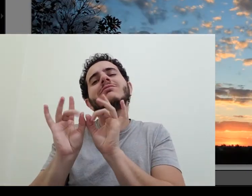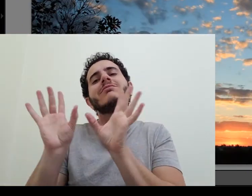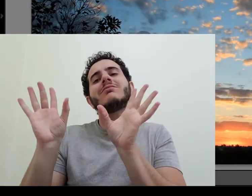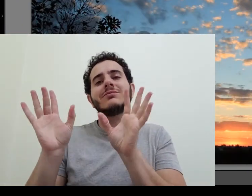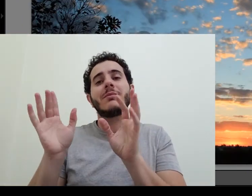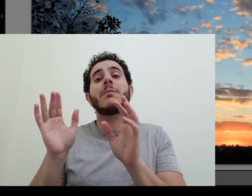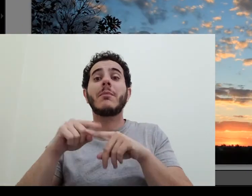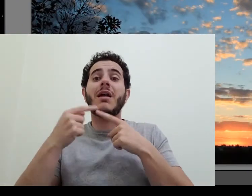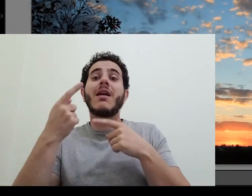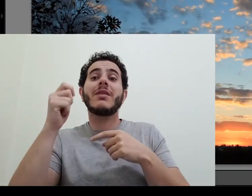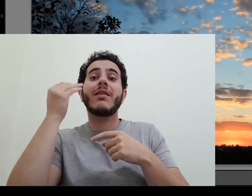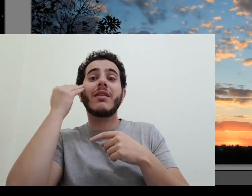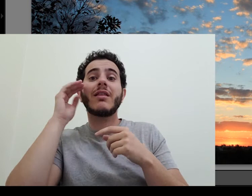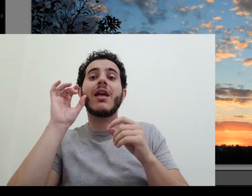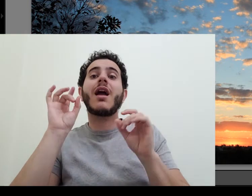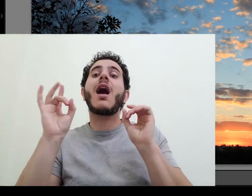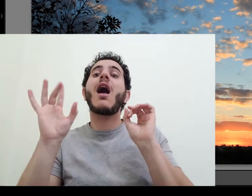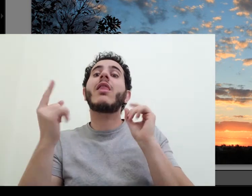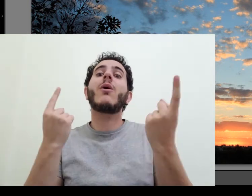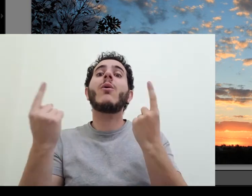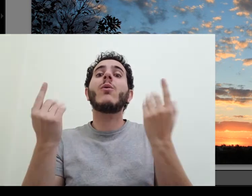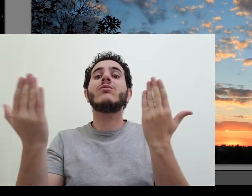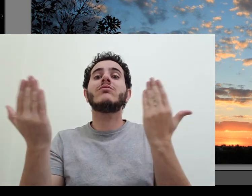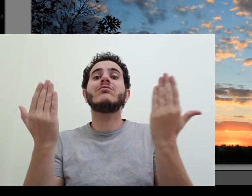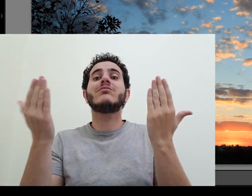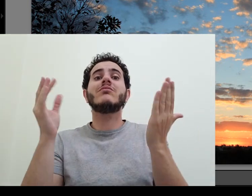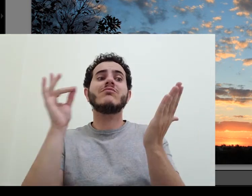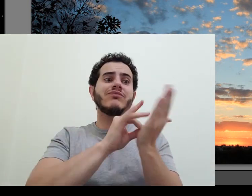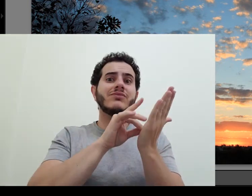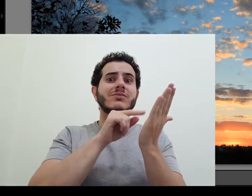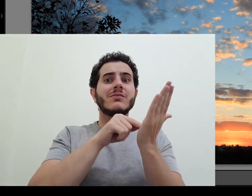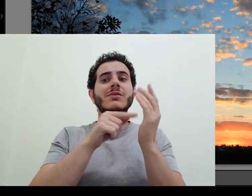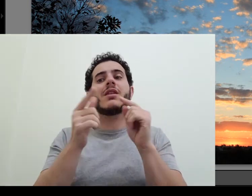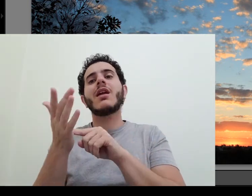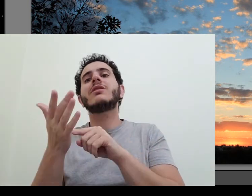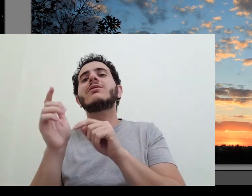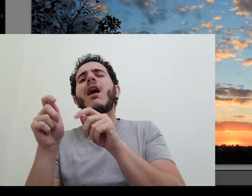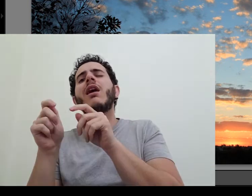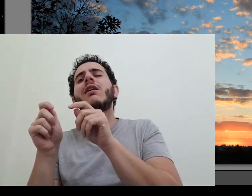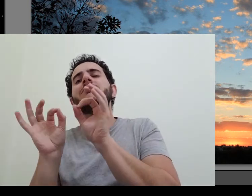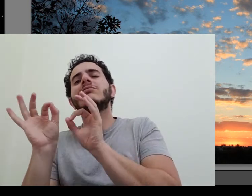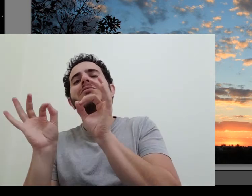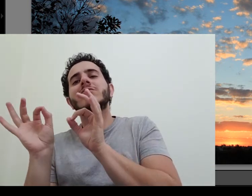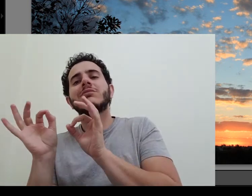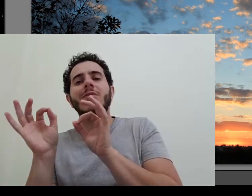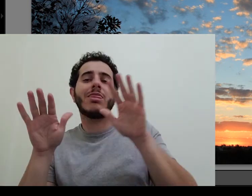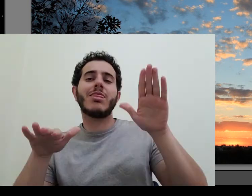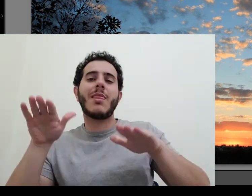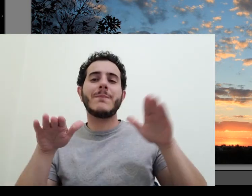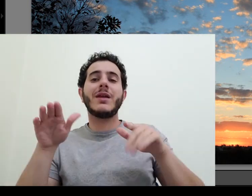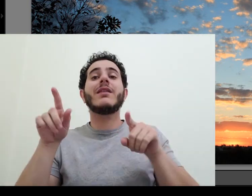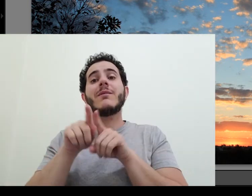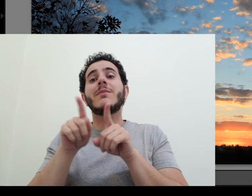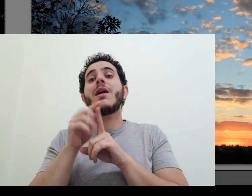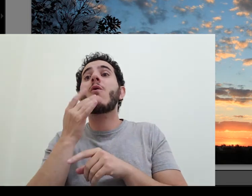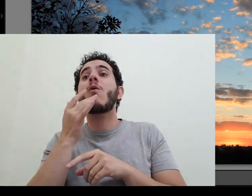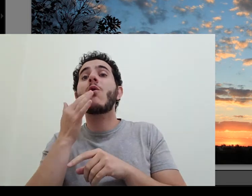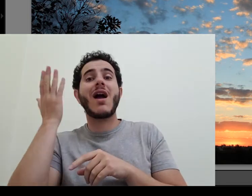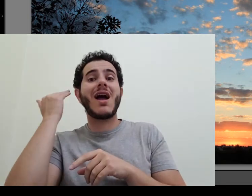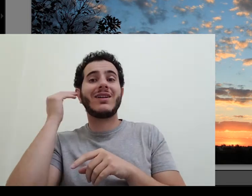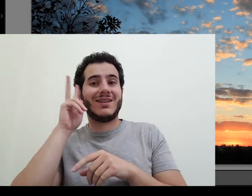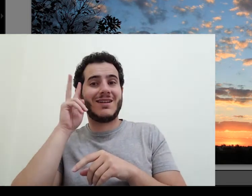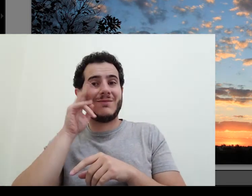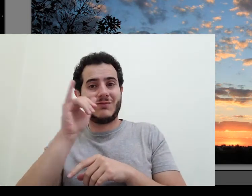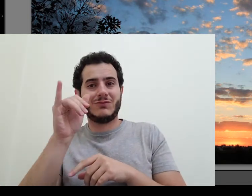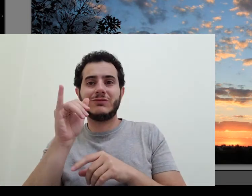cor paisagem, câmera paisagem. Preciso decidir que temperatura de cor que eu vou querer. A princípio aqui, ó, vou pedir luz do